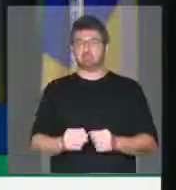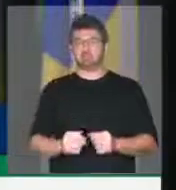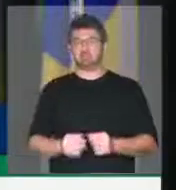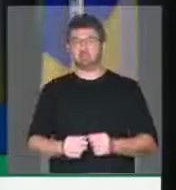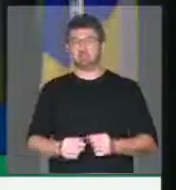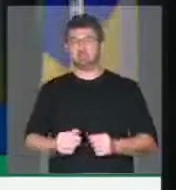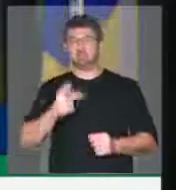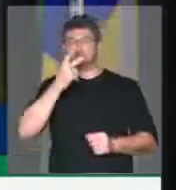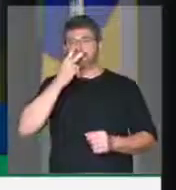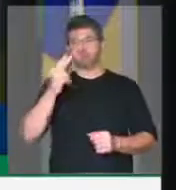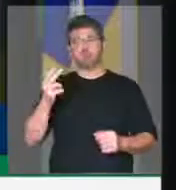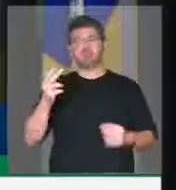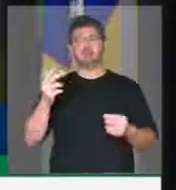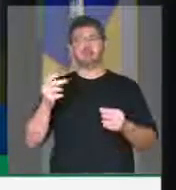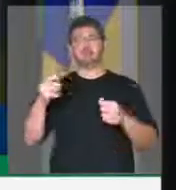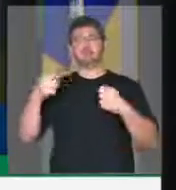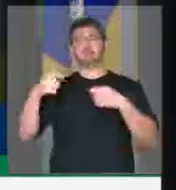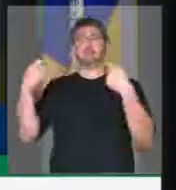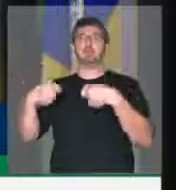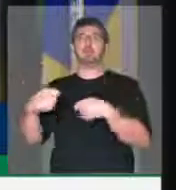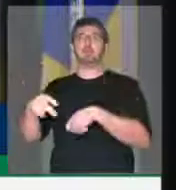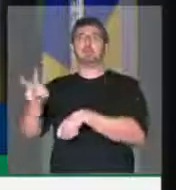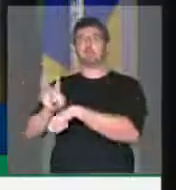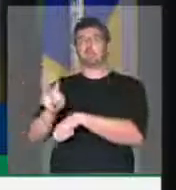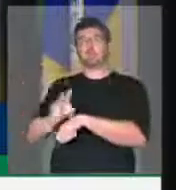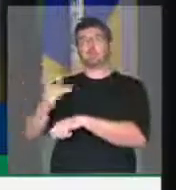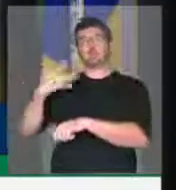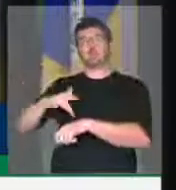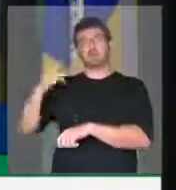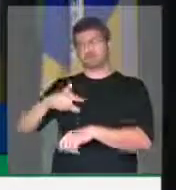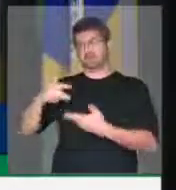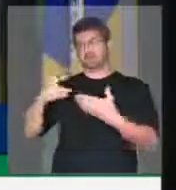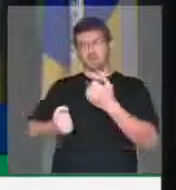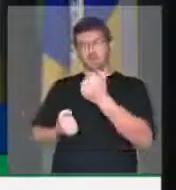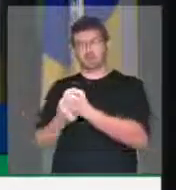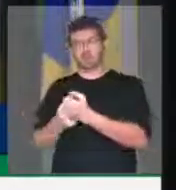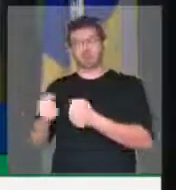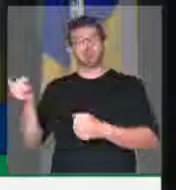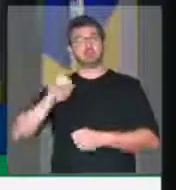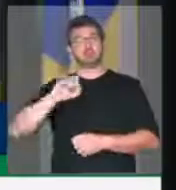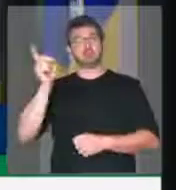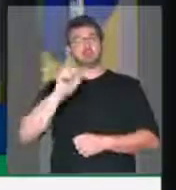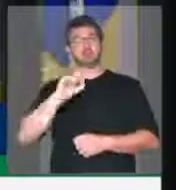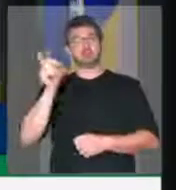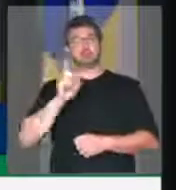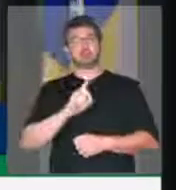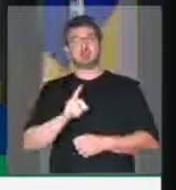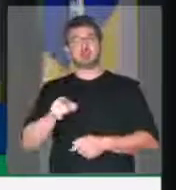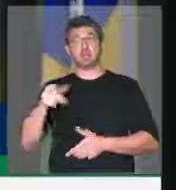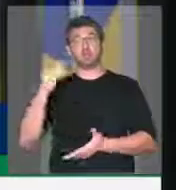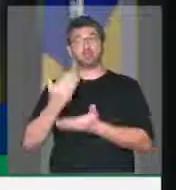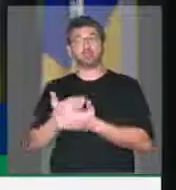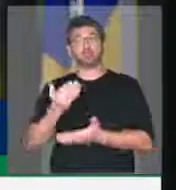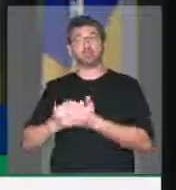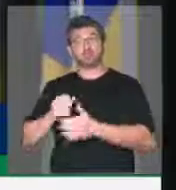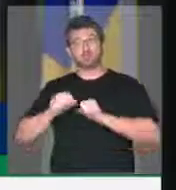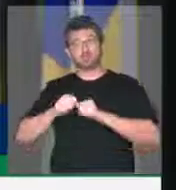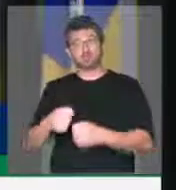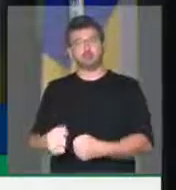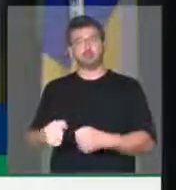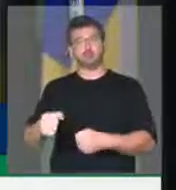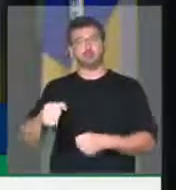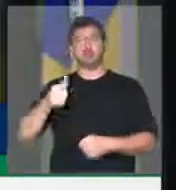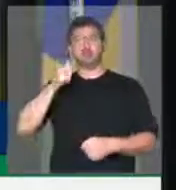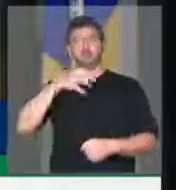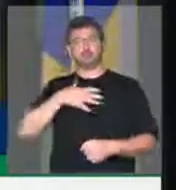como se fosse assim, uma pessoa precisando de protecionismo, de apoio para sobreviver, não. Estudou com afinco, filho de militar,